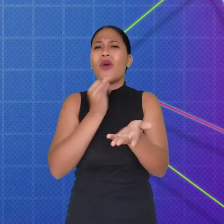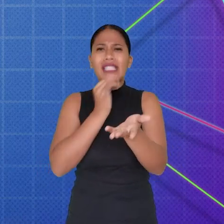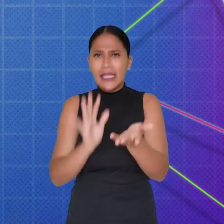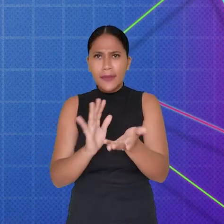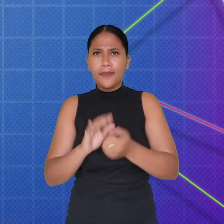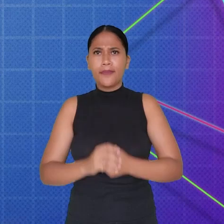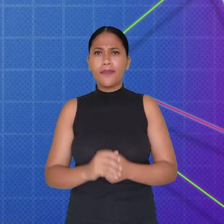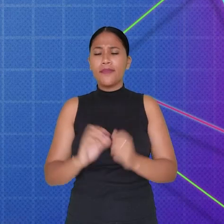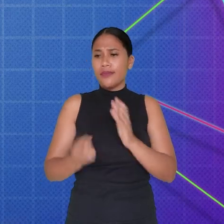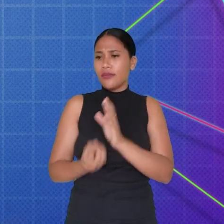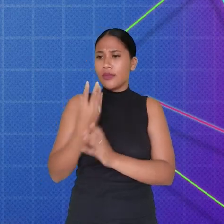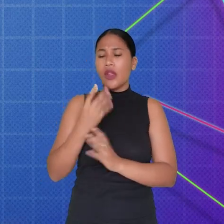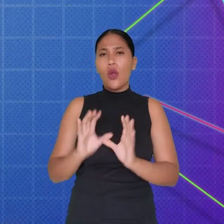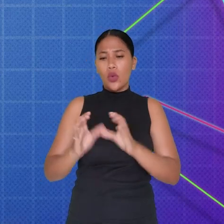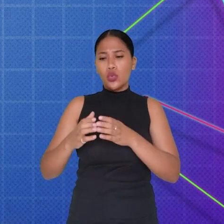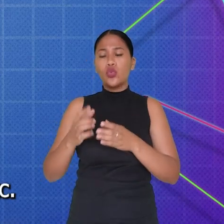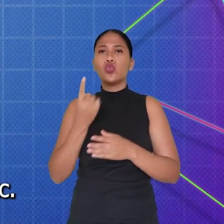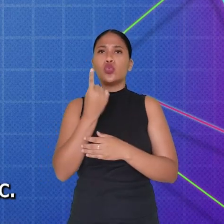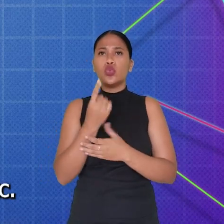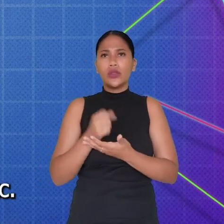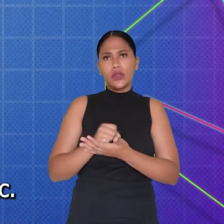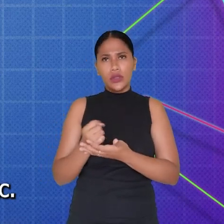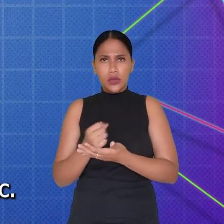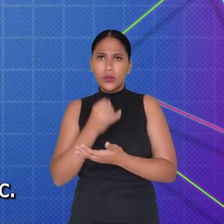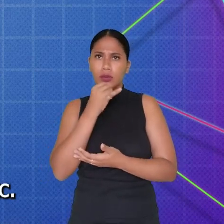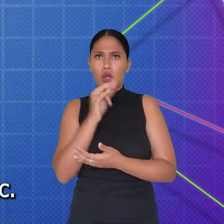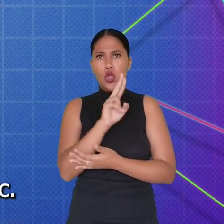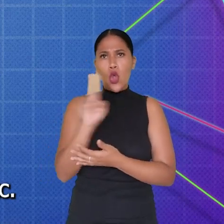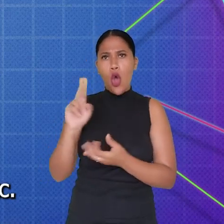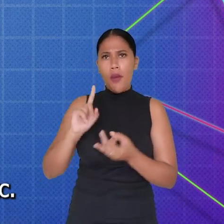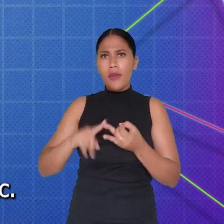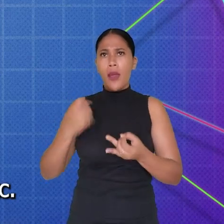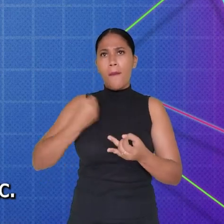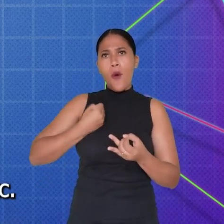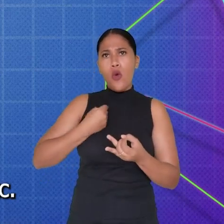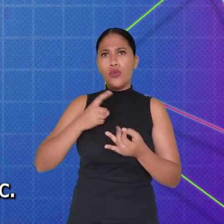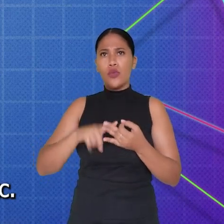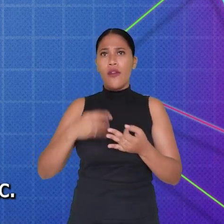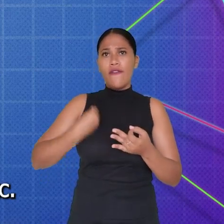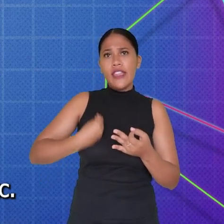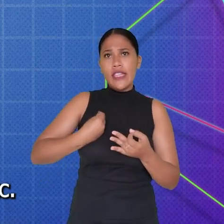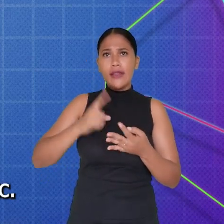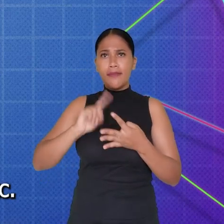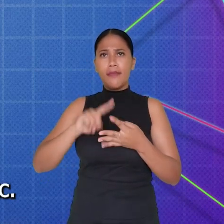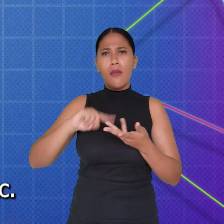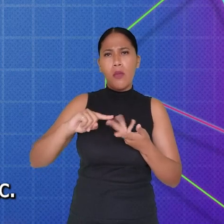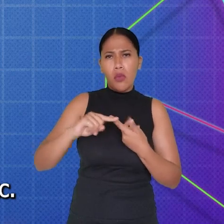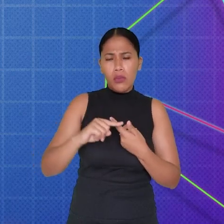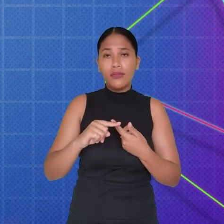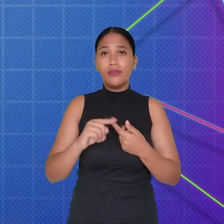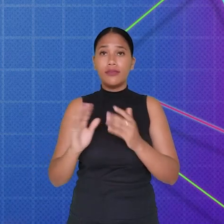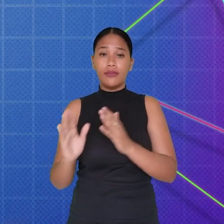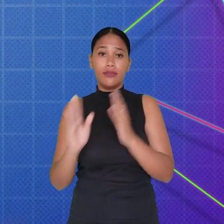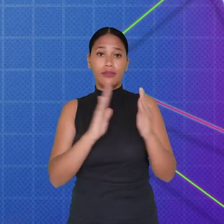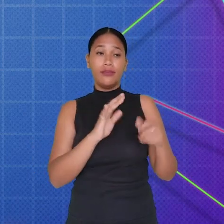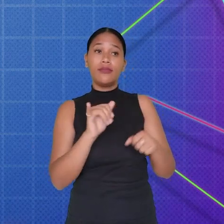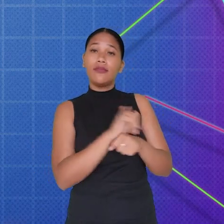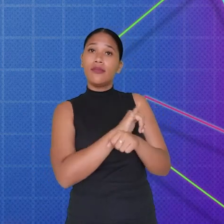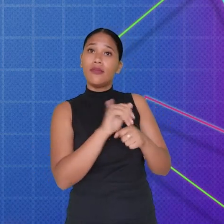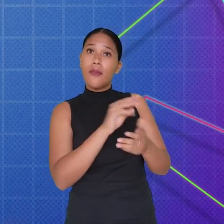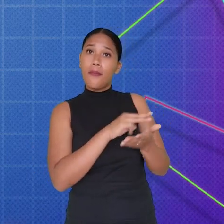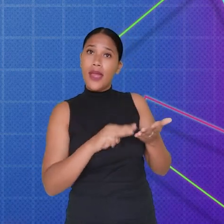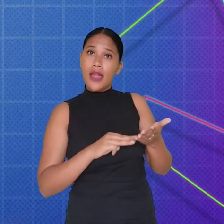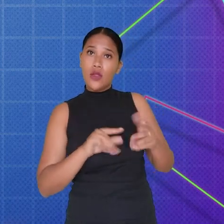exemplo, pode-se criar uma classe jogador, com atributos como nome, pontos de vida, posição e etc. e métodos